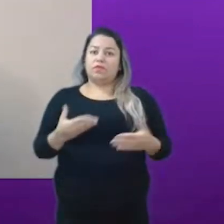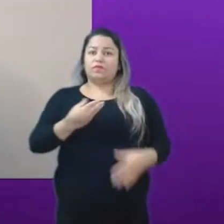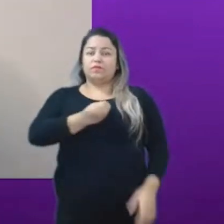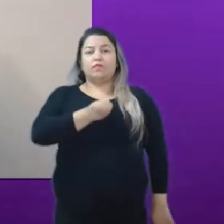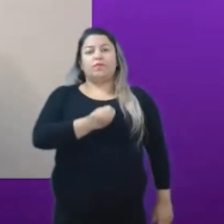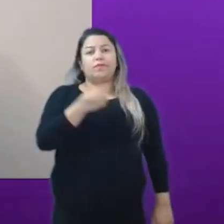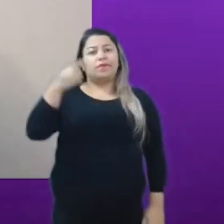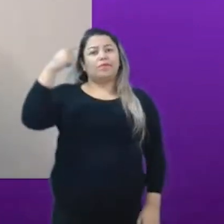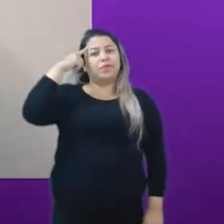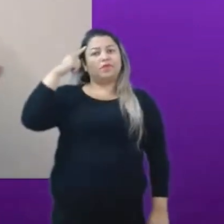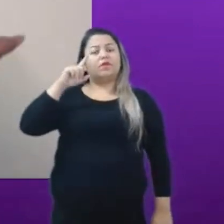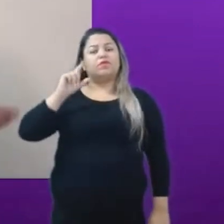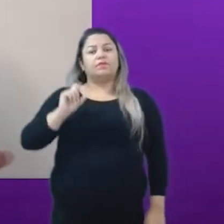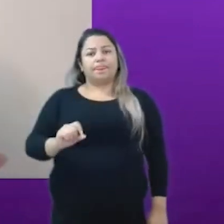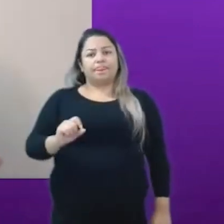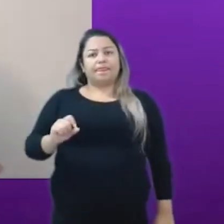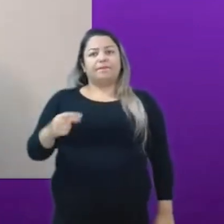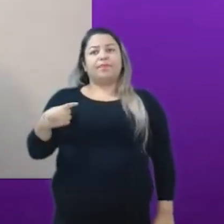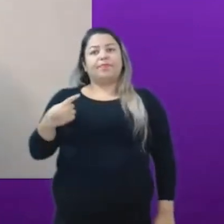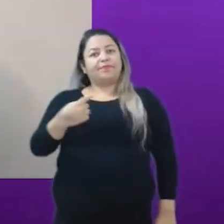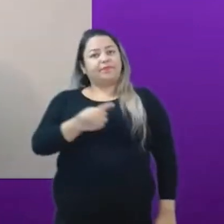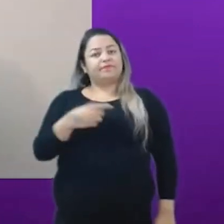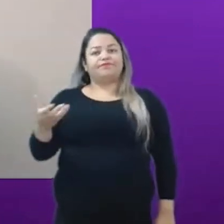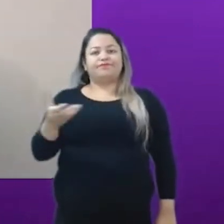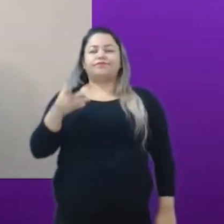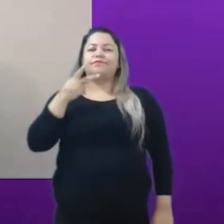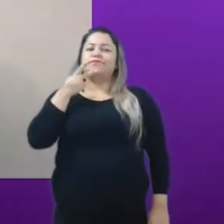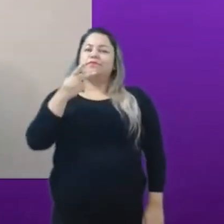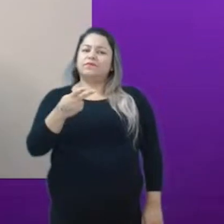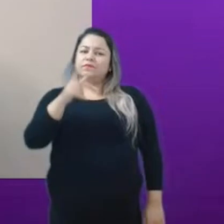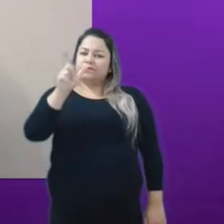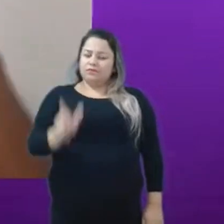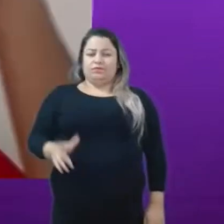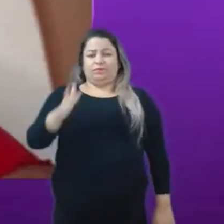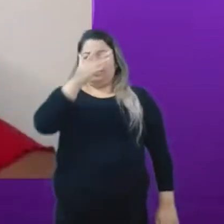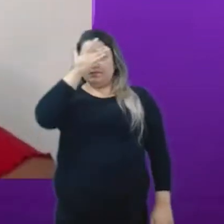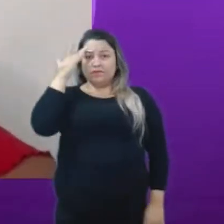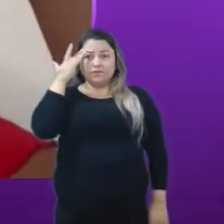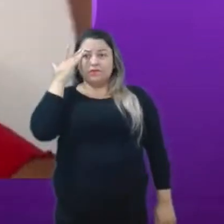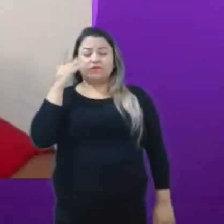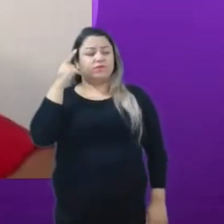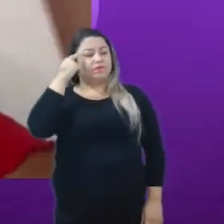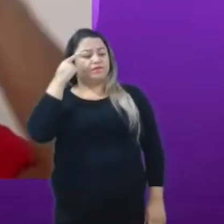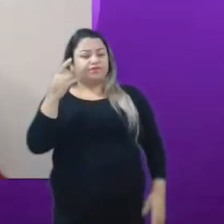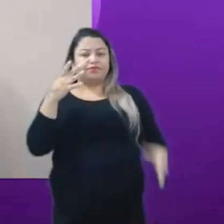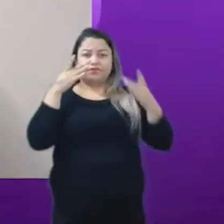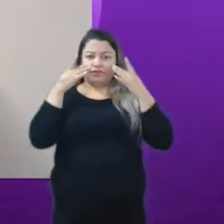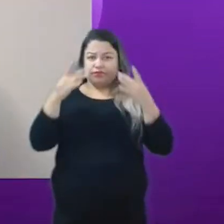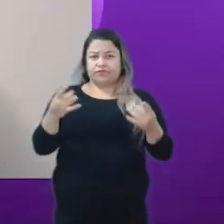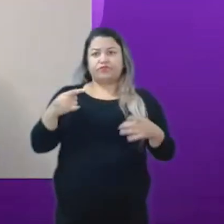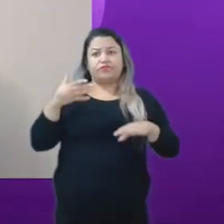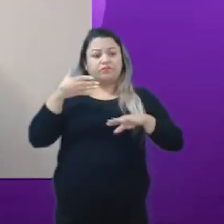pensar o que a gente quer dizer, para quem que a gente quer dizer. Né? Quando eu penso que o teatro que eu acessei